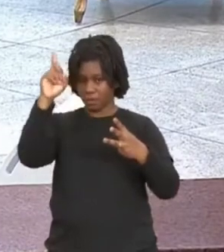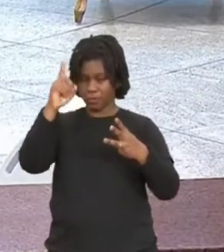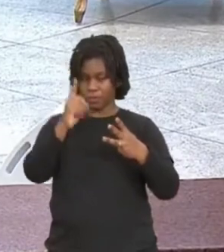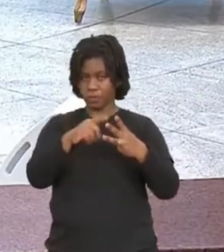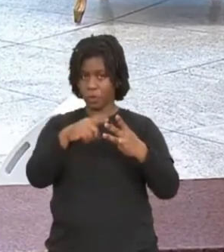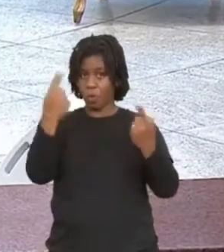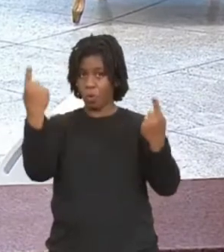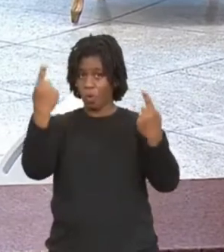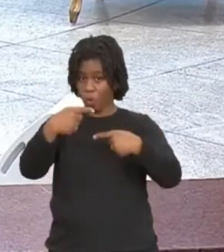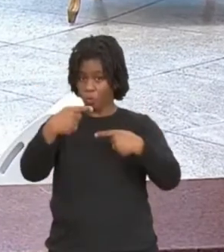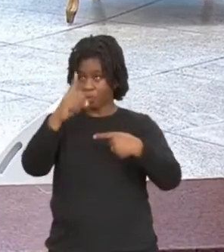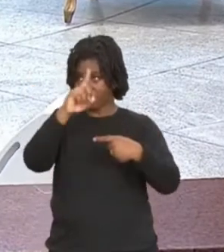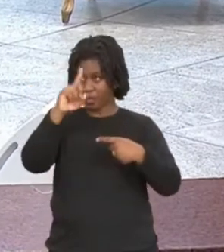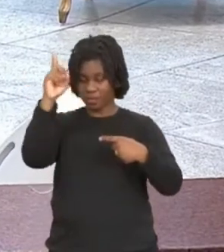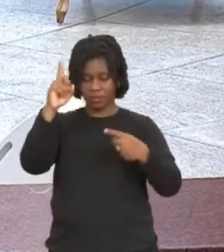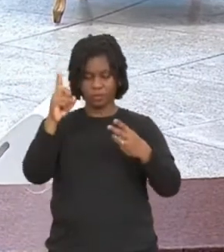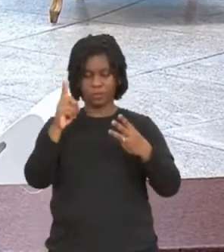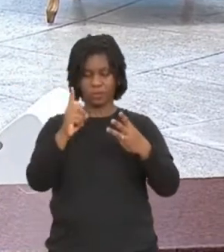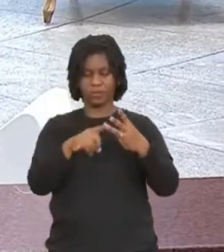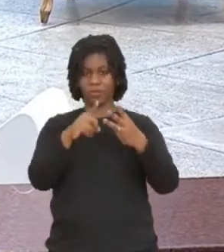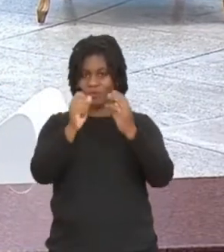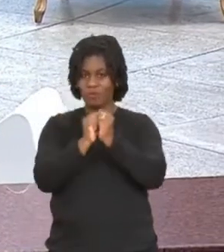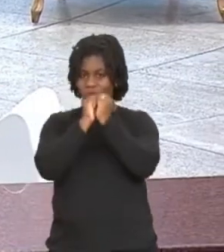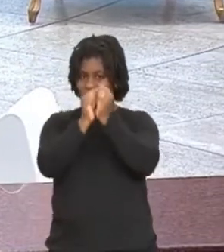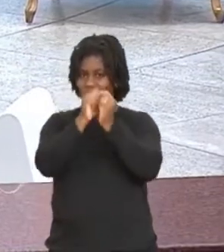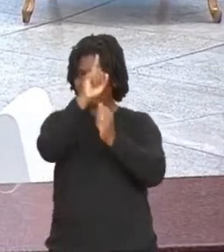contra Deus ou com Deus.